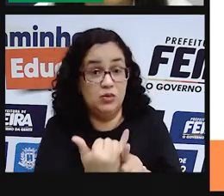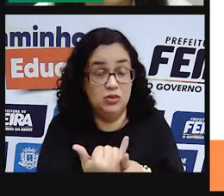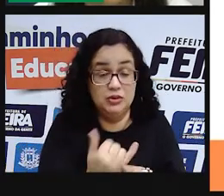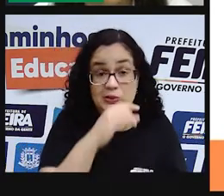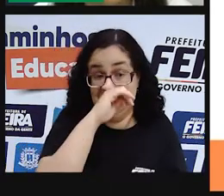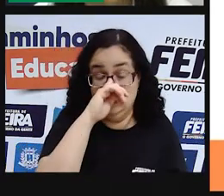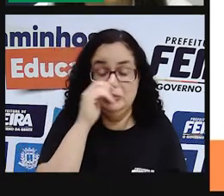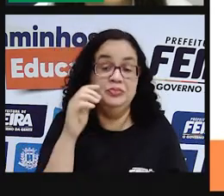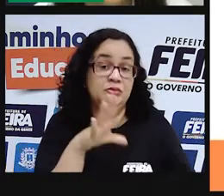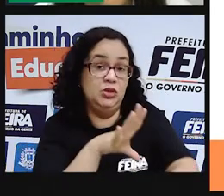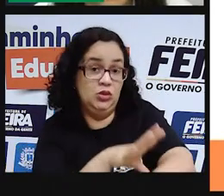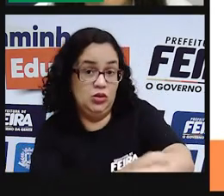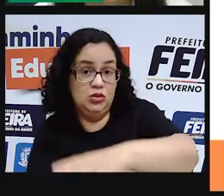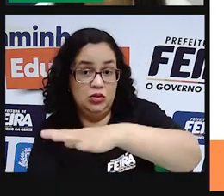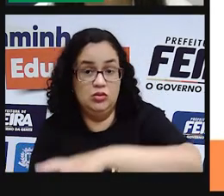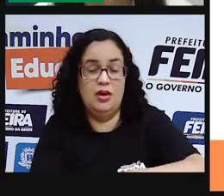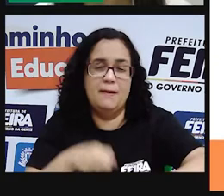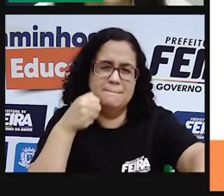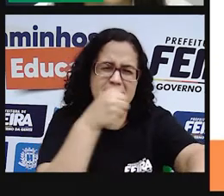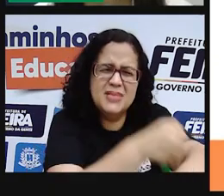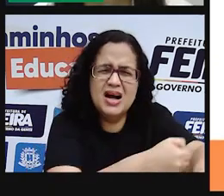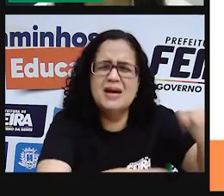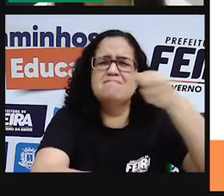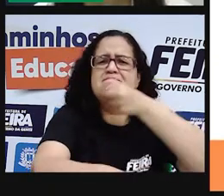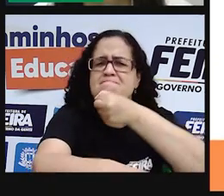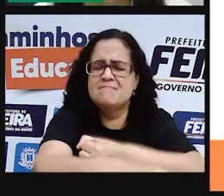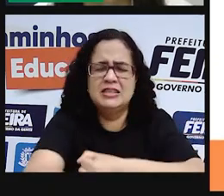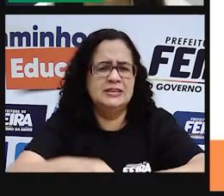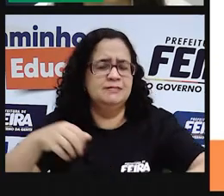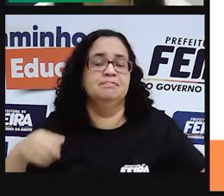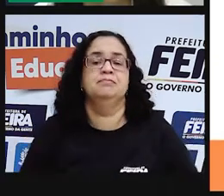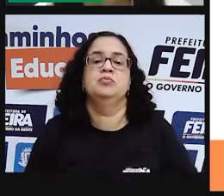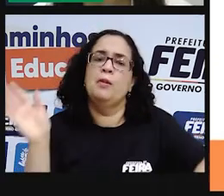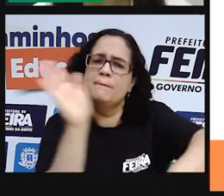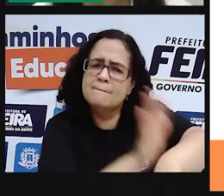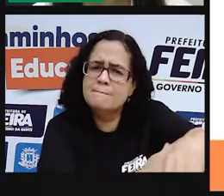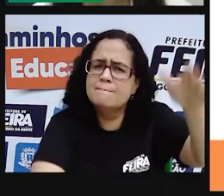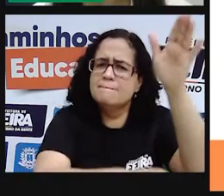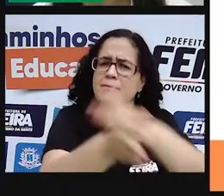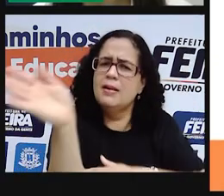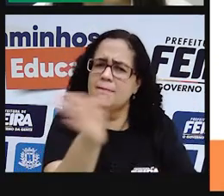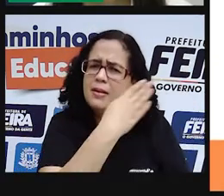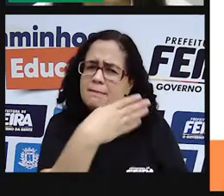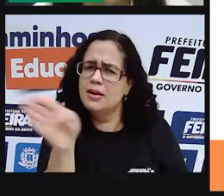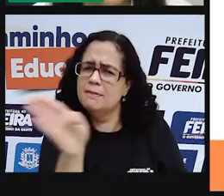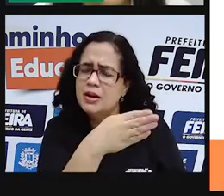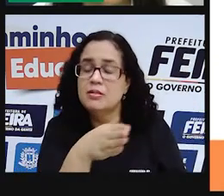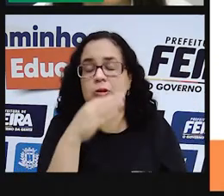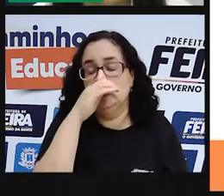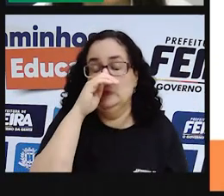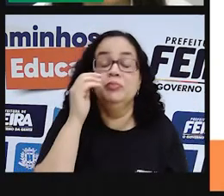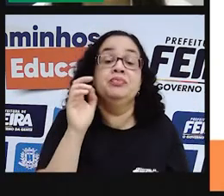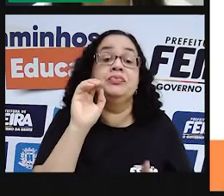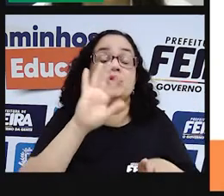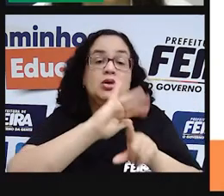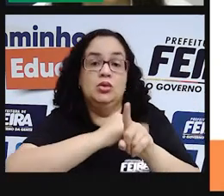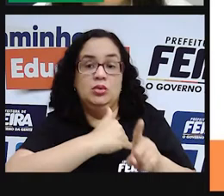físico: socar, chutar, bater. O bullying